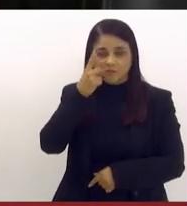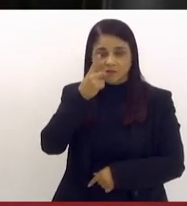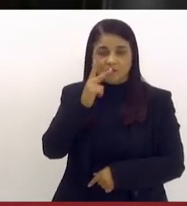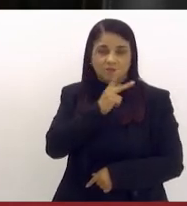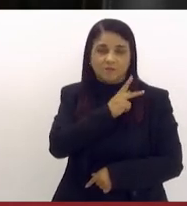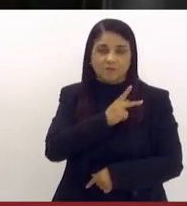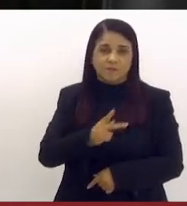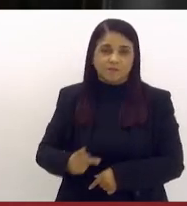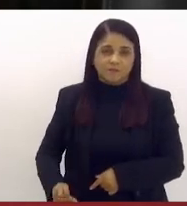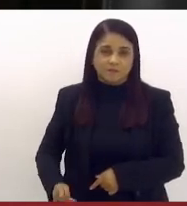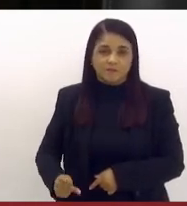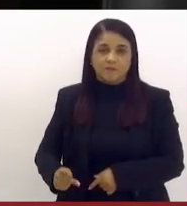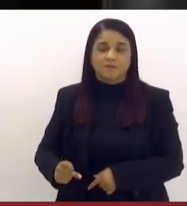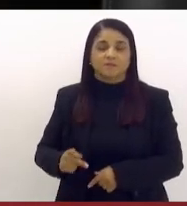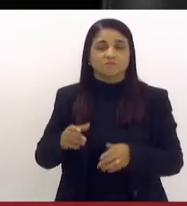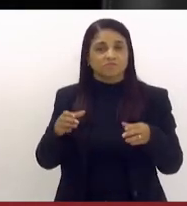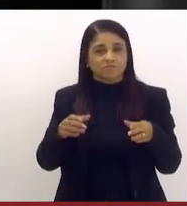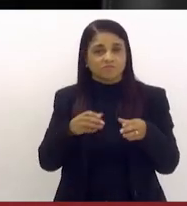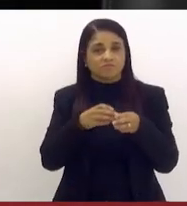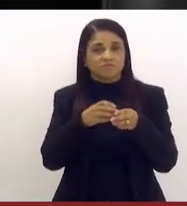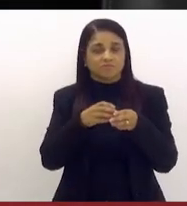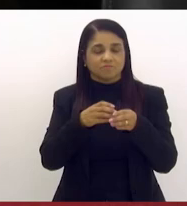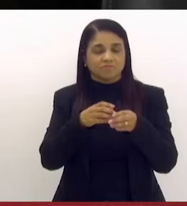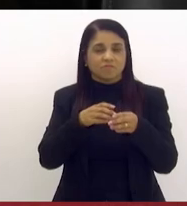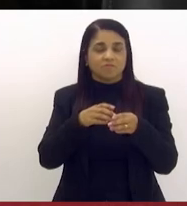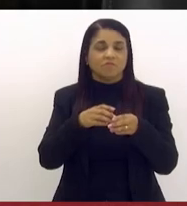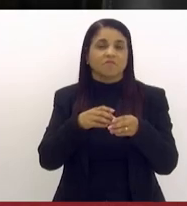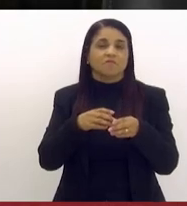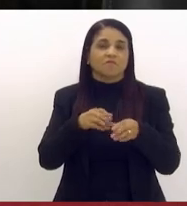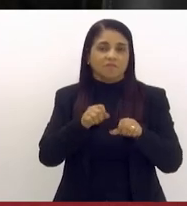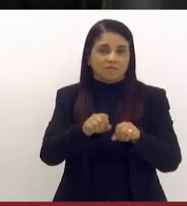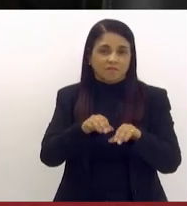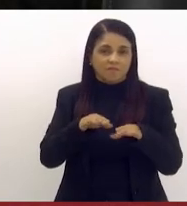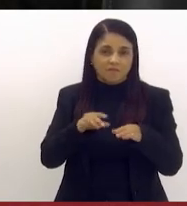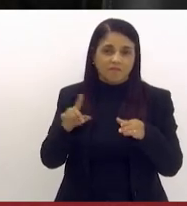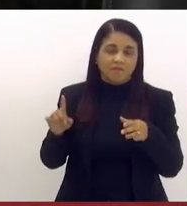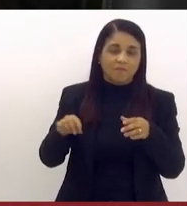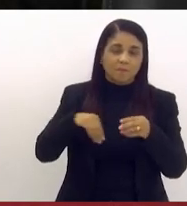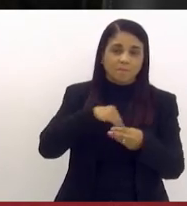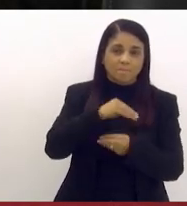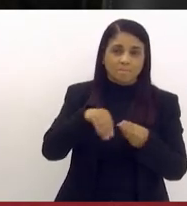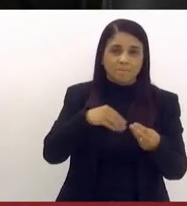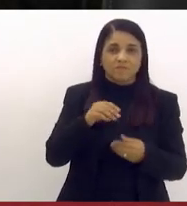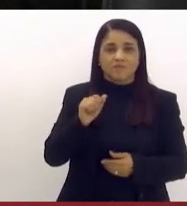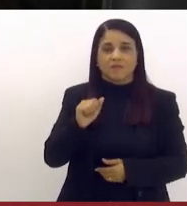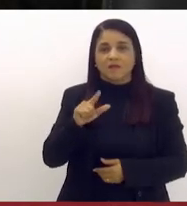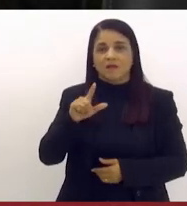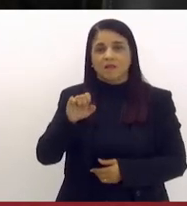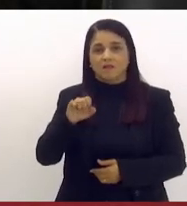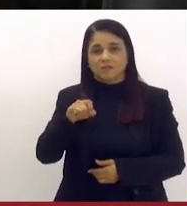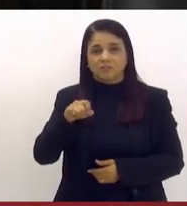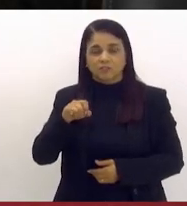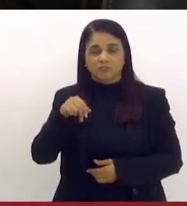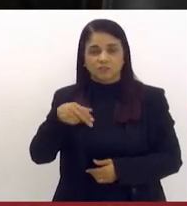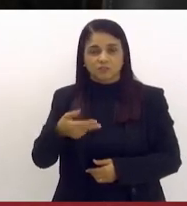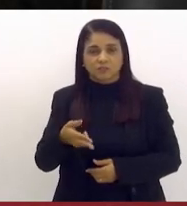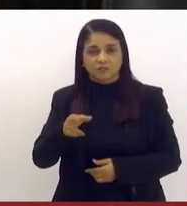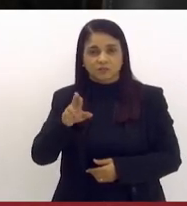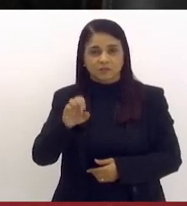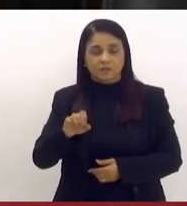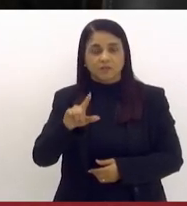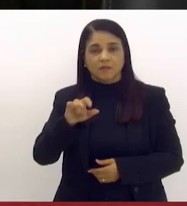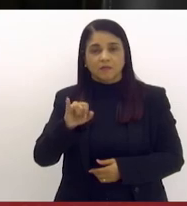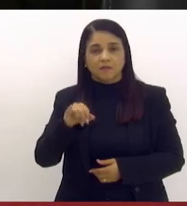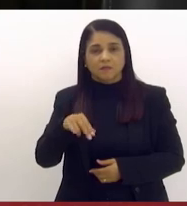presidente da frente parlamentar Mista do Congresso Nacional em defesa da indústria naval S Alexandre linder que não